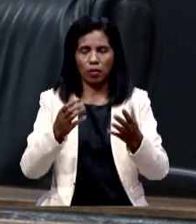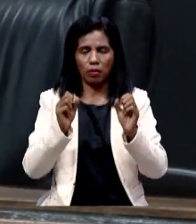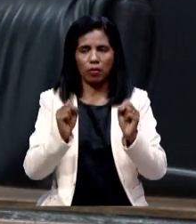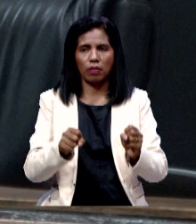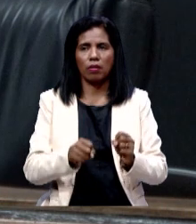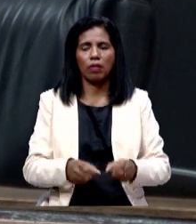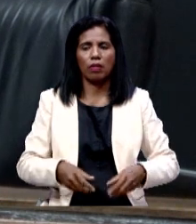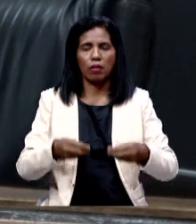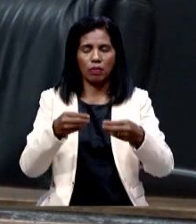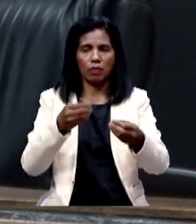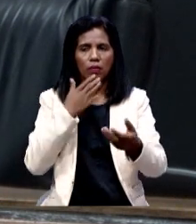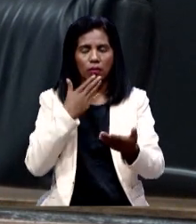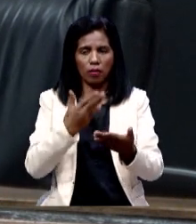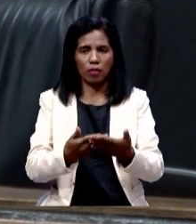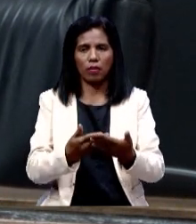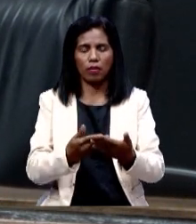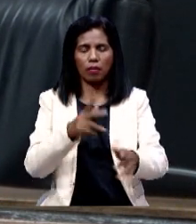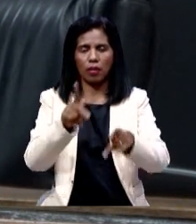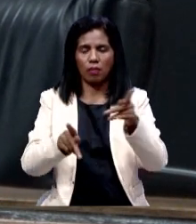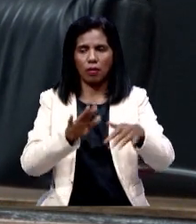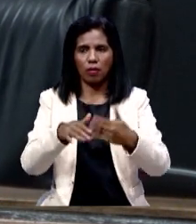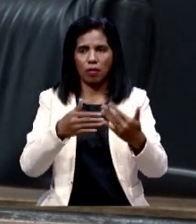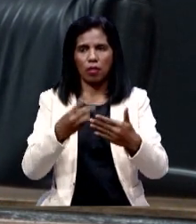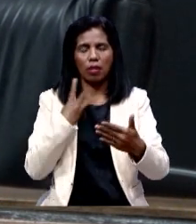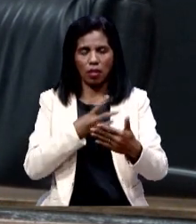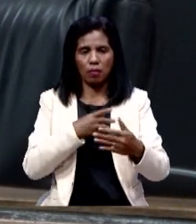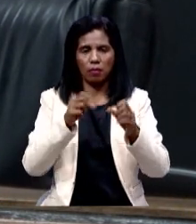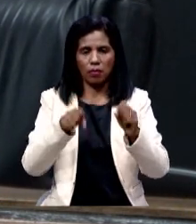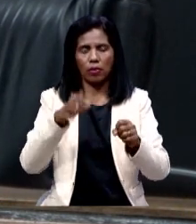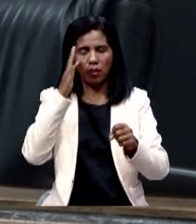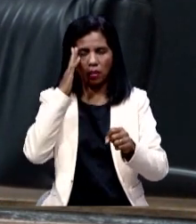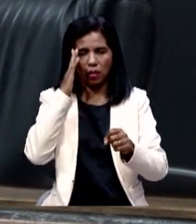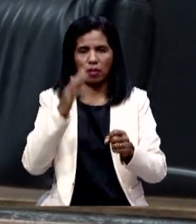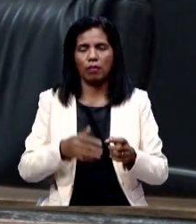fo solusaun ida diak ba i tene komunidade sira amus rekunyesi katak